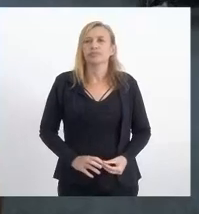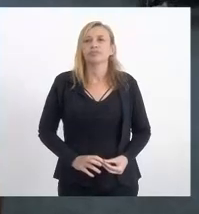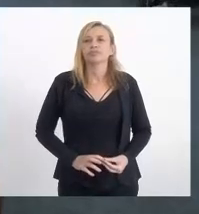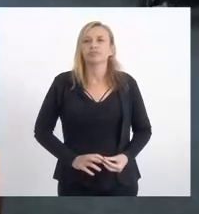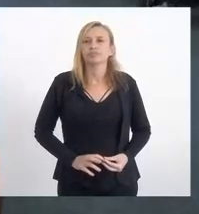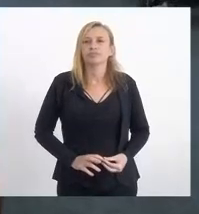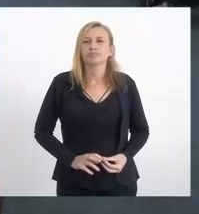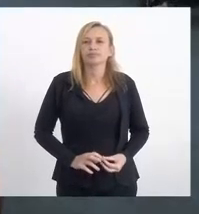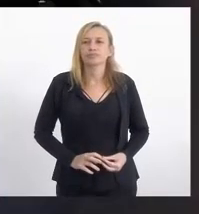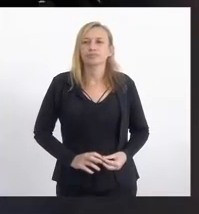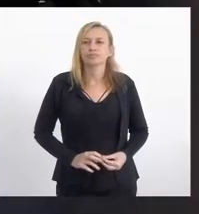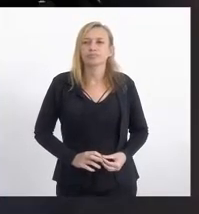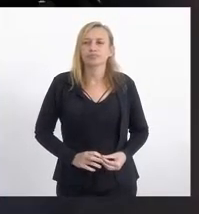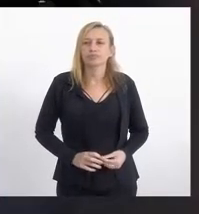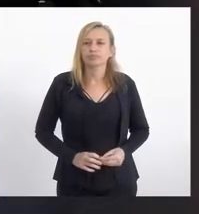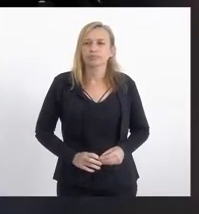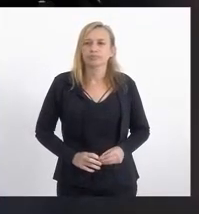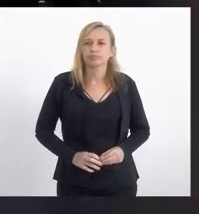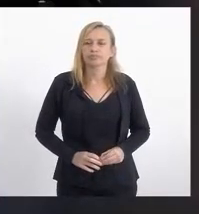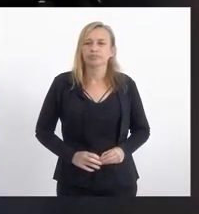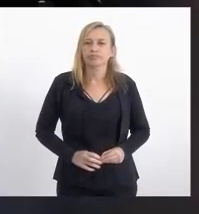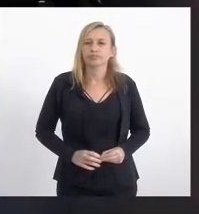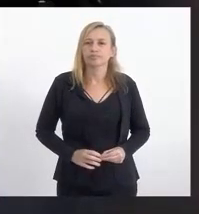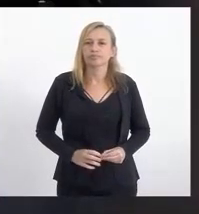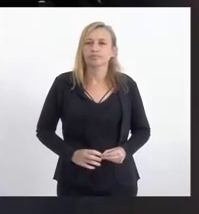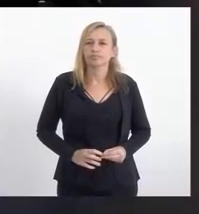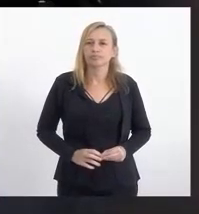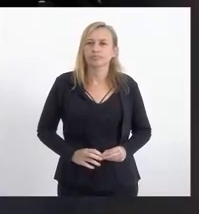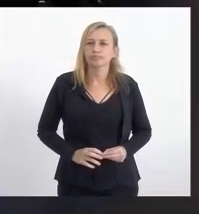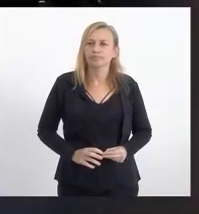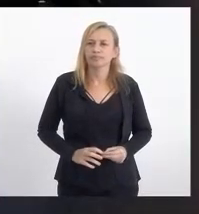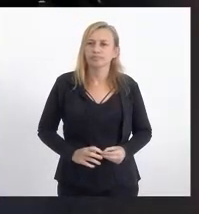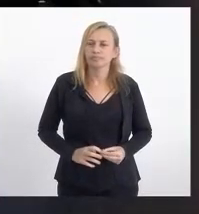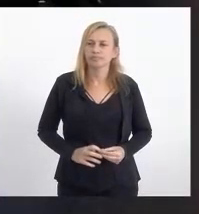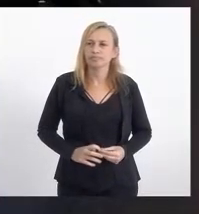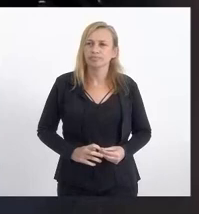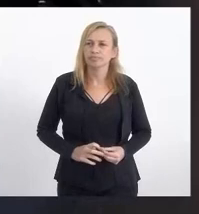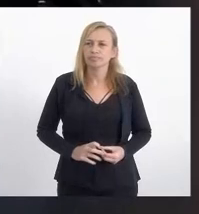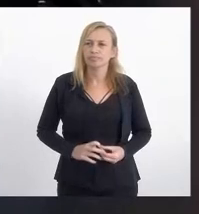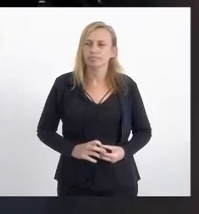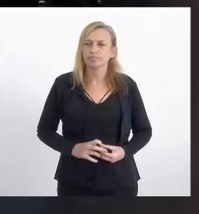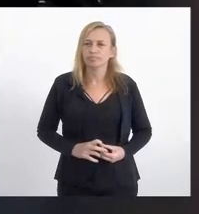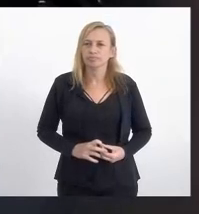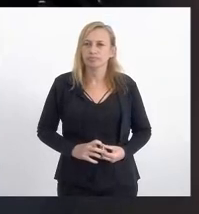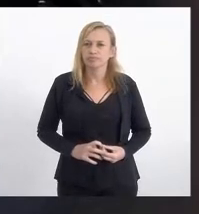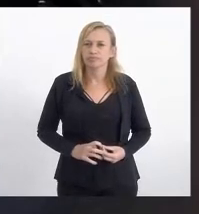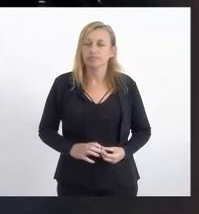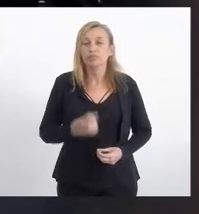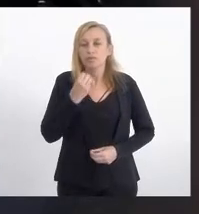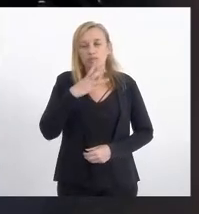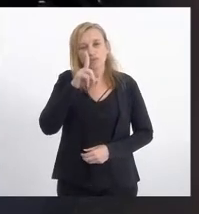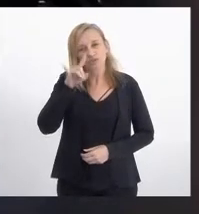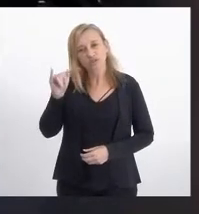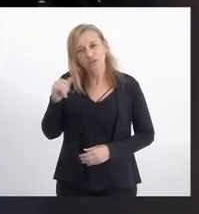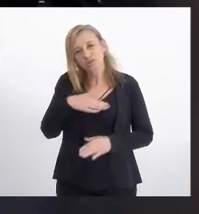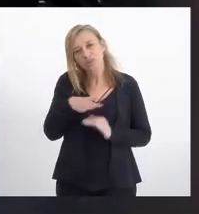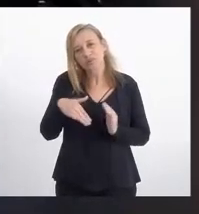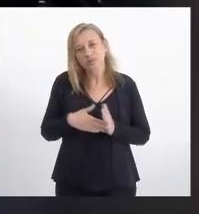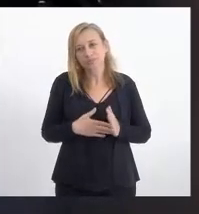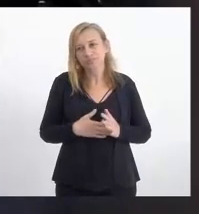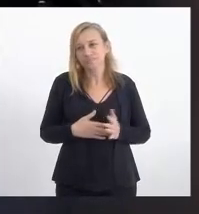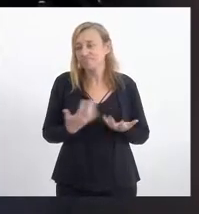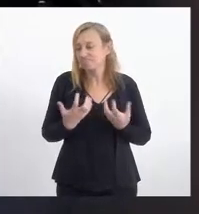E aí Oi bom dia a todos e todas